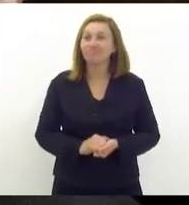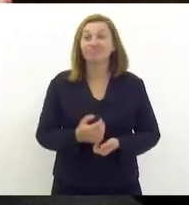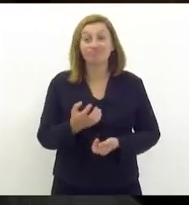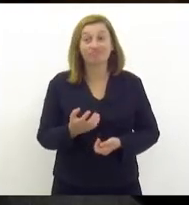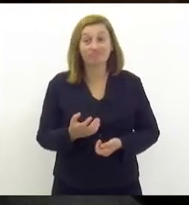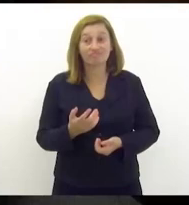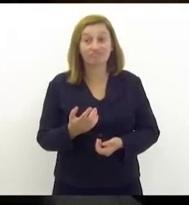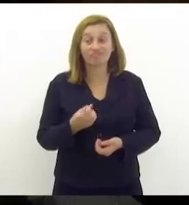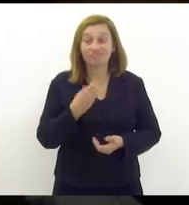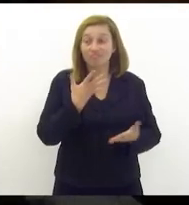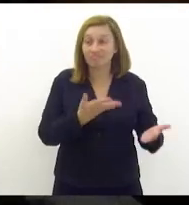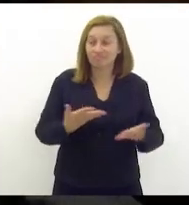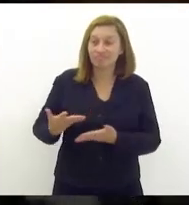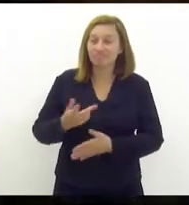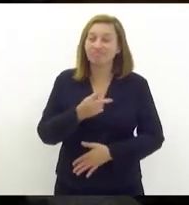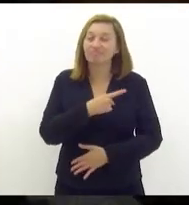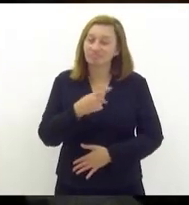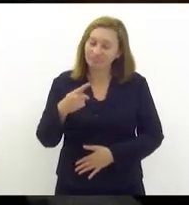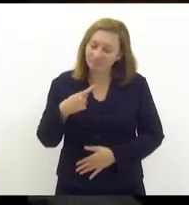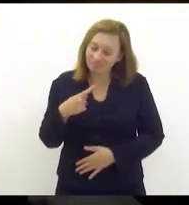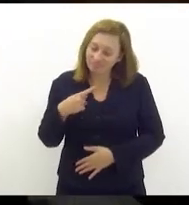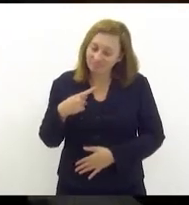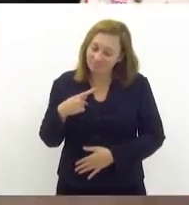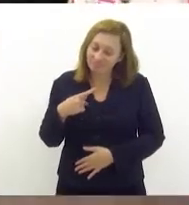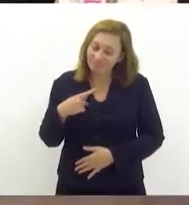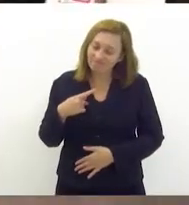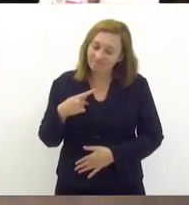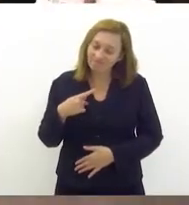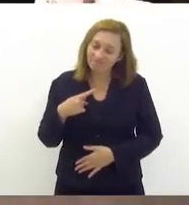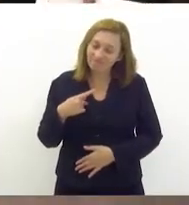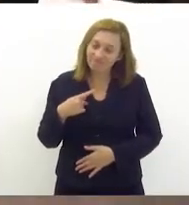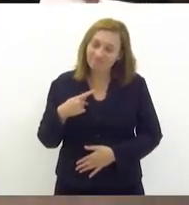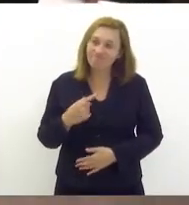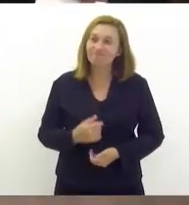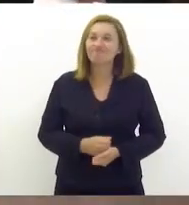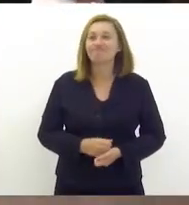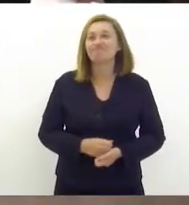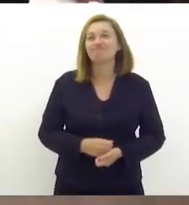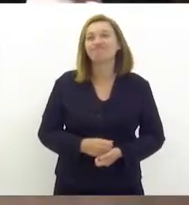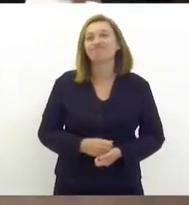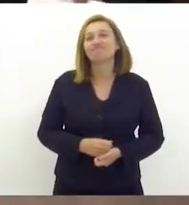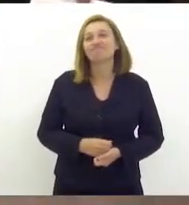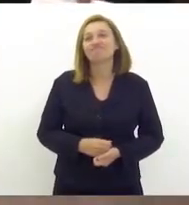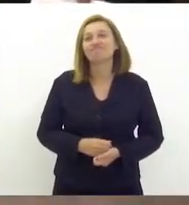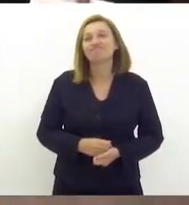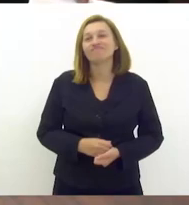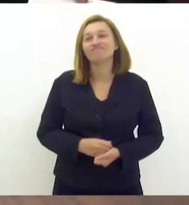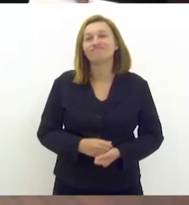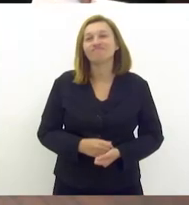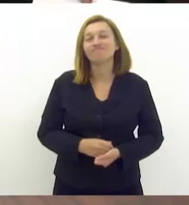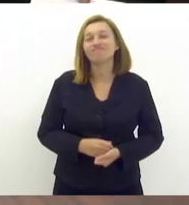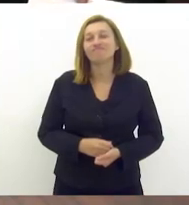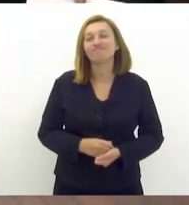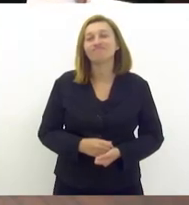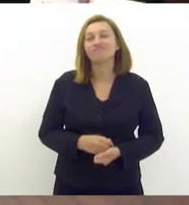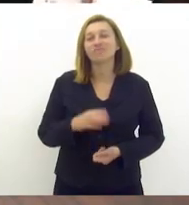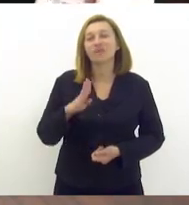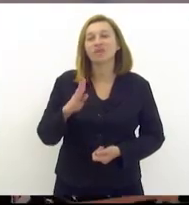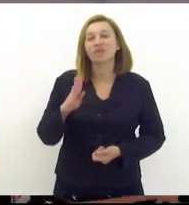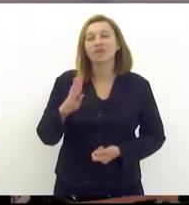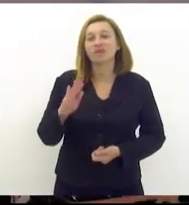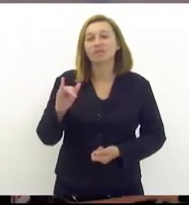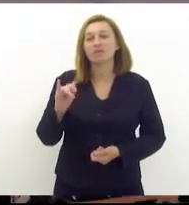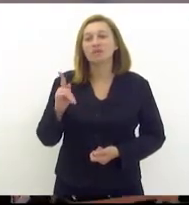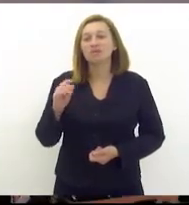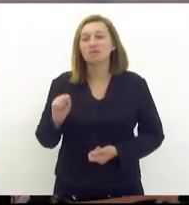queremos dar boas-vinda aos pastores Evangelhos aqui presentes que através do Bispo Wagner